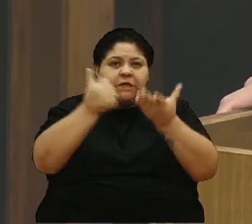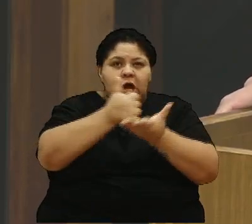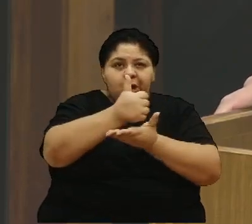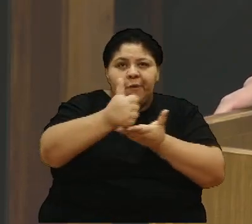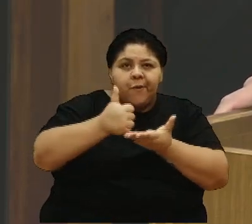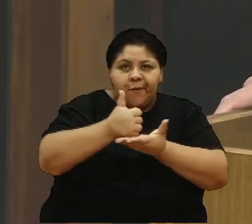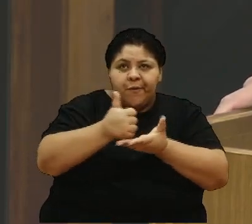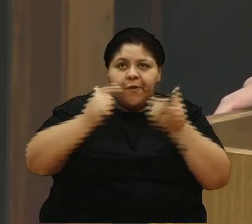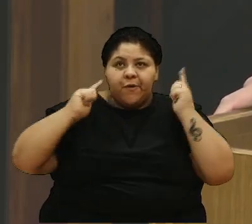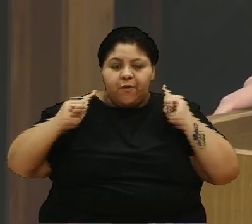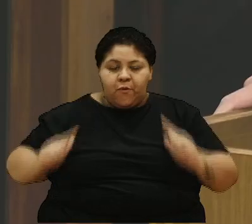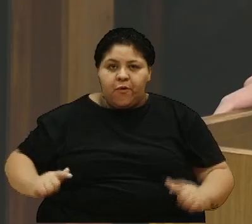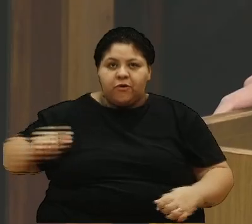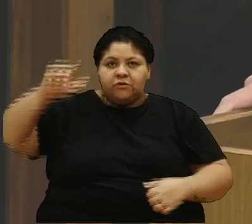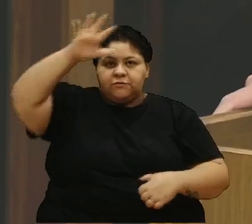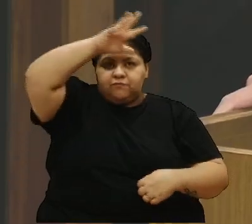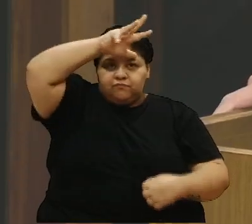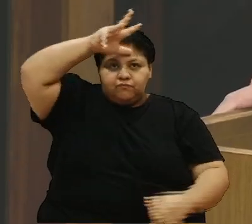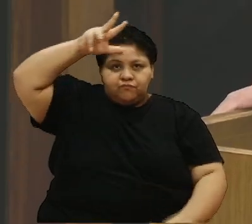a gestão municipal,